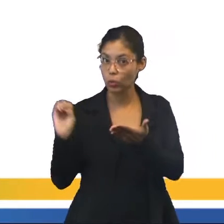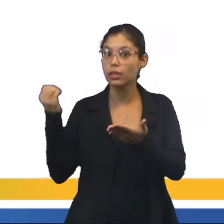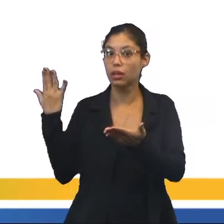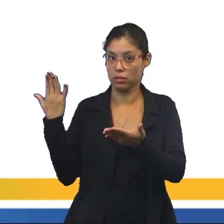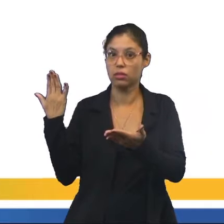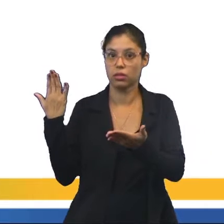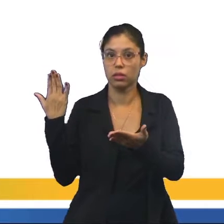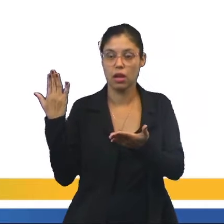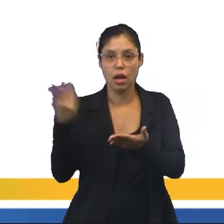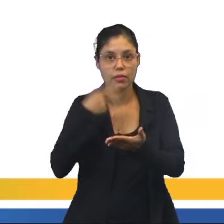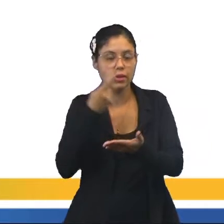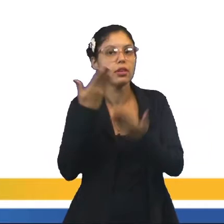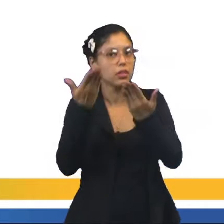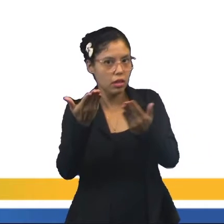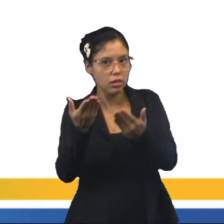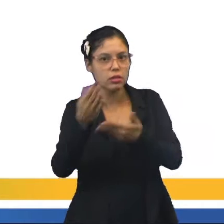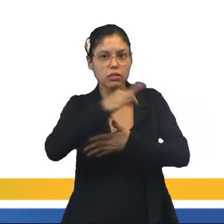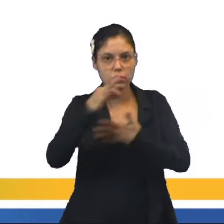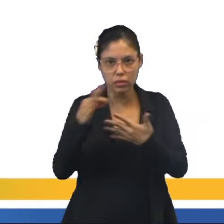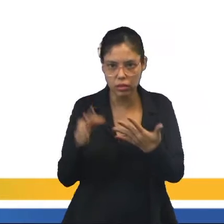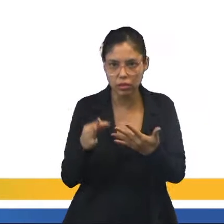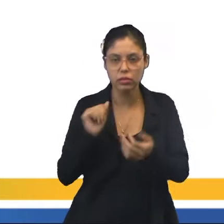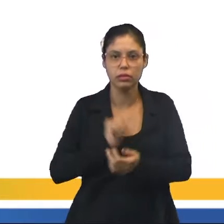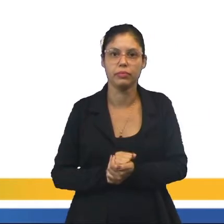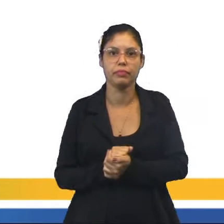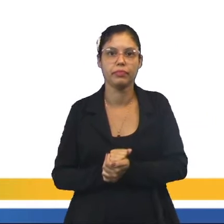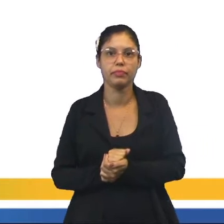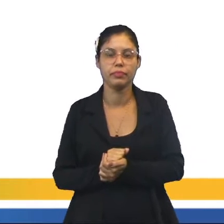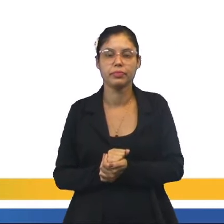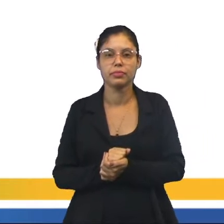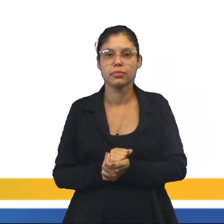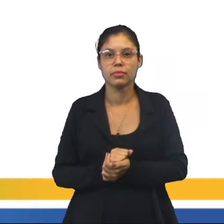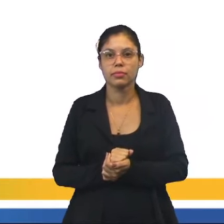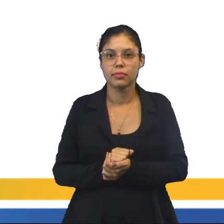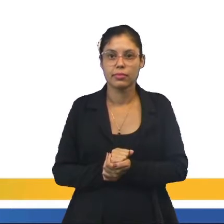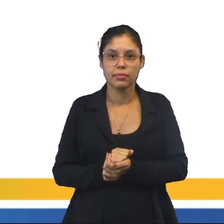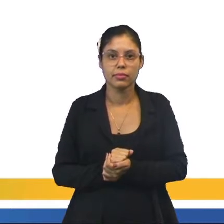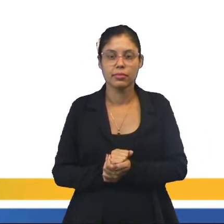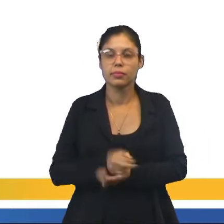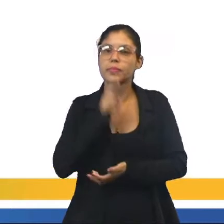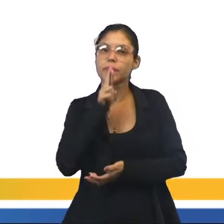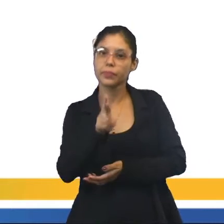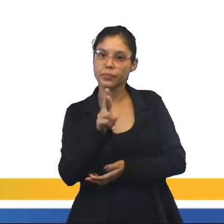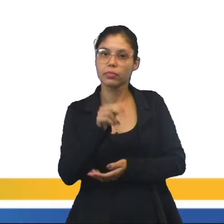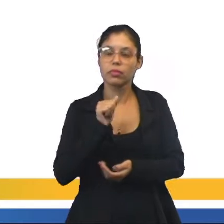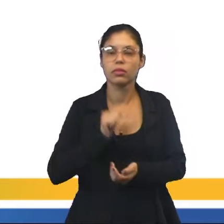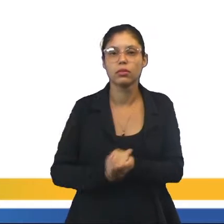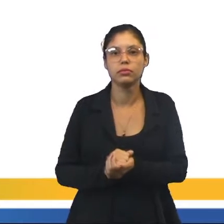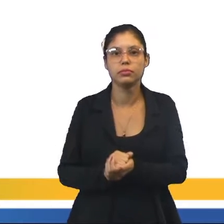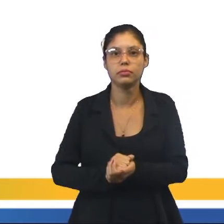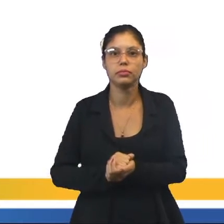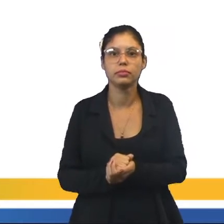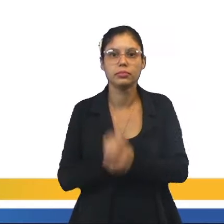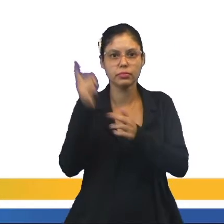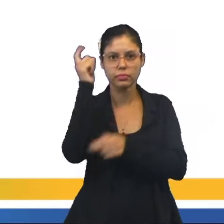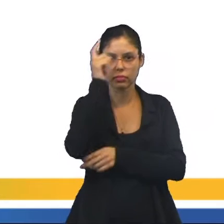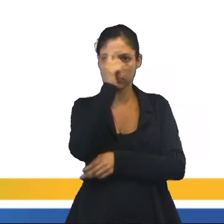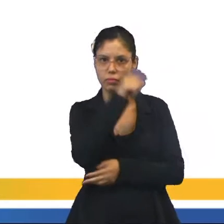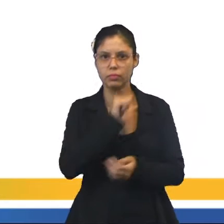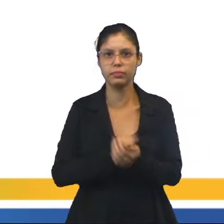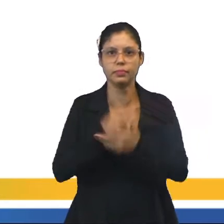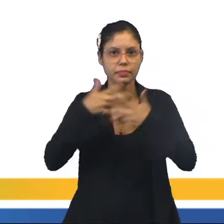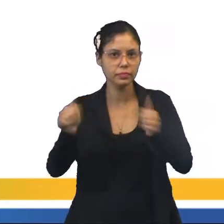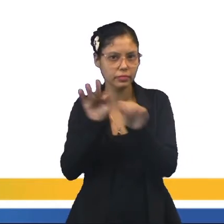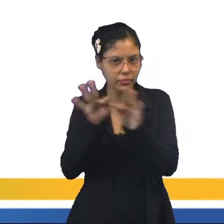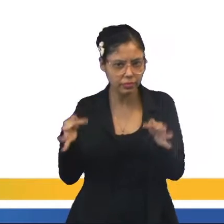aí, quando nós estamos falando desse tipo, tá? Não é um cálculo muito difícil, é uma